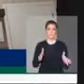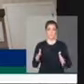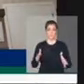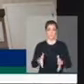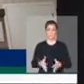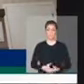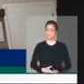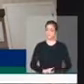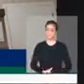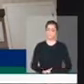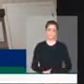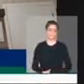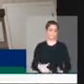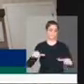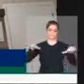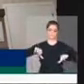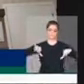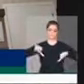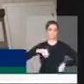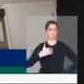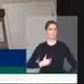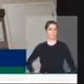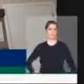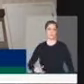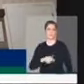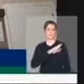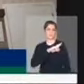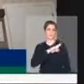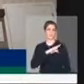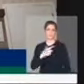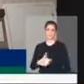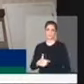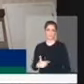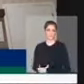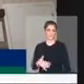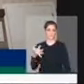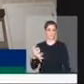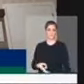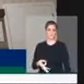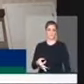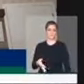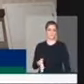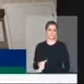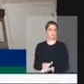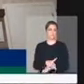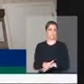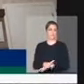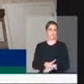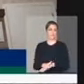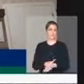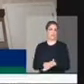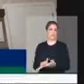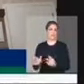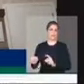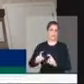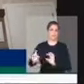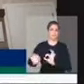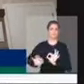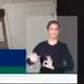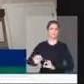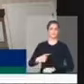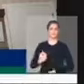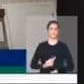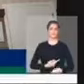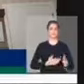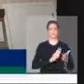incapaz e responsável que não operacionalizou praticamente de nada das medidas que esta câmera pro